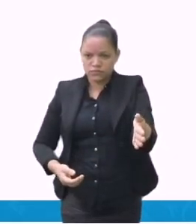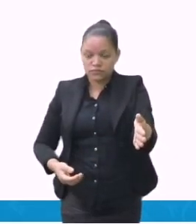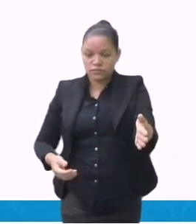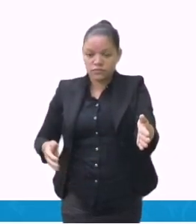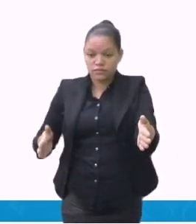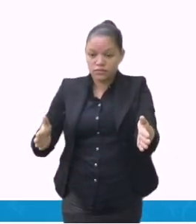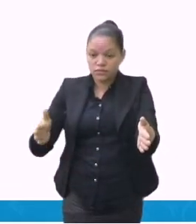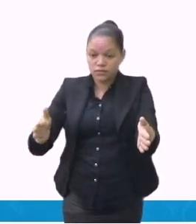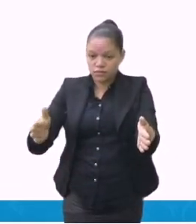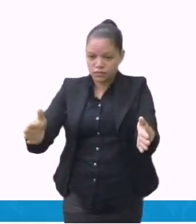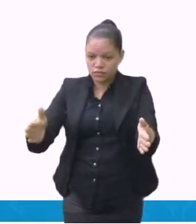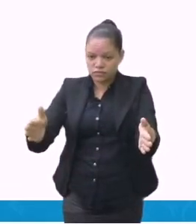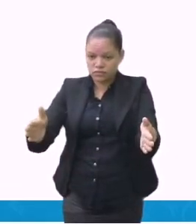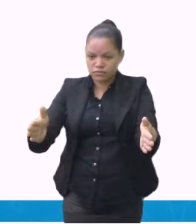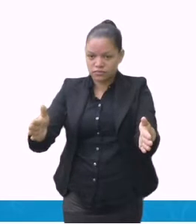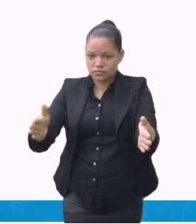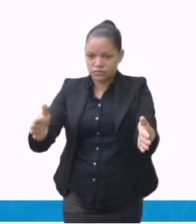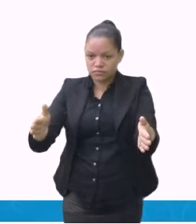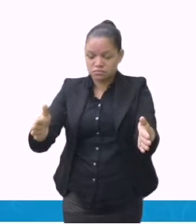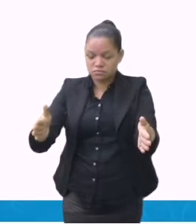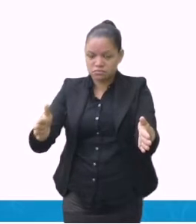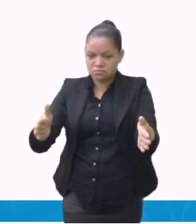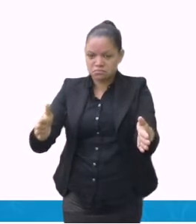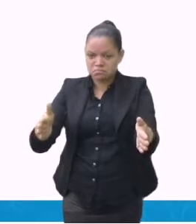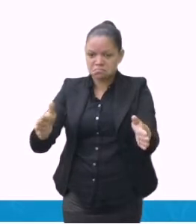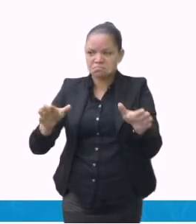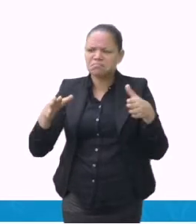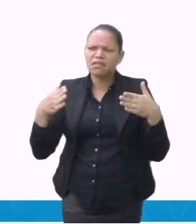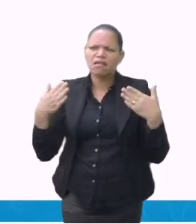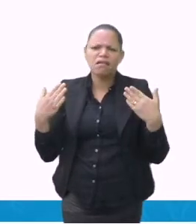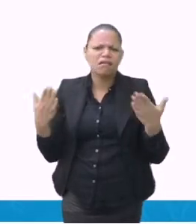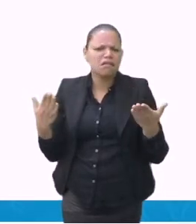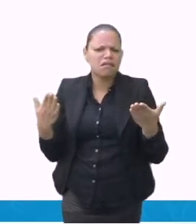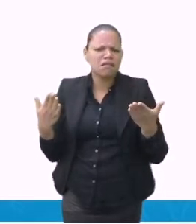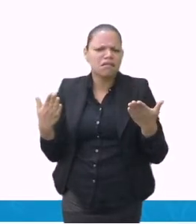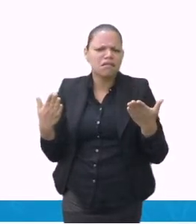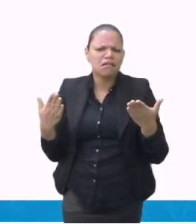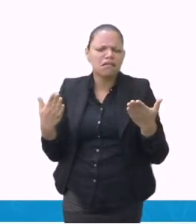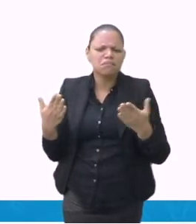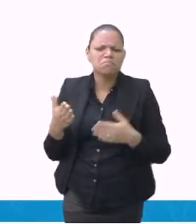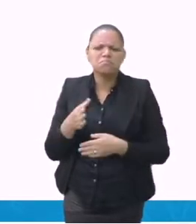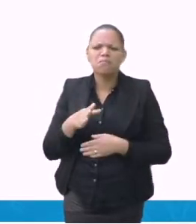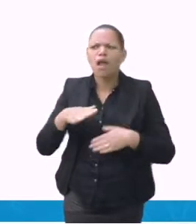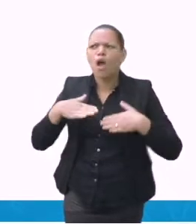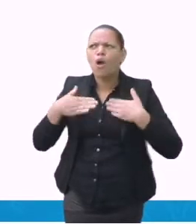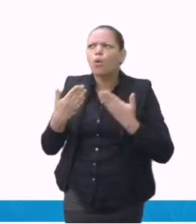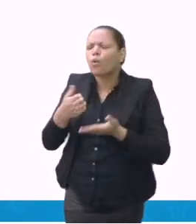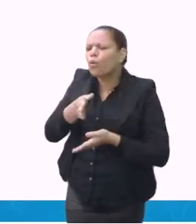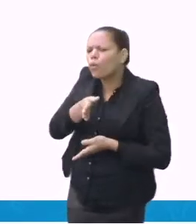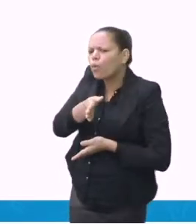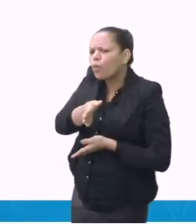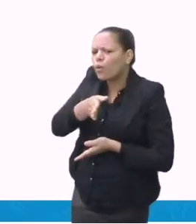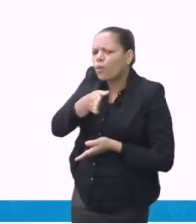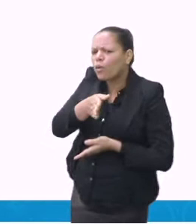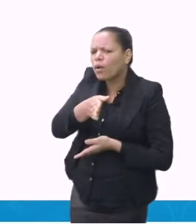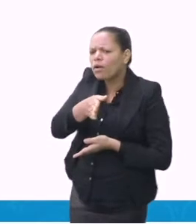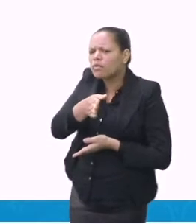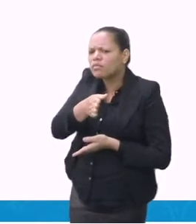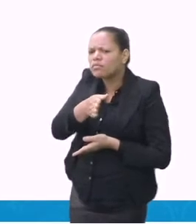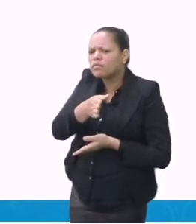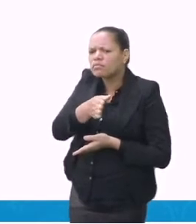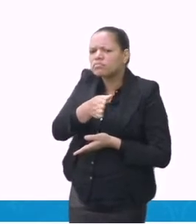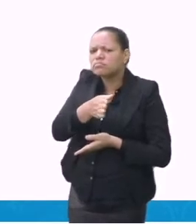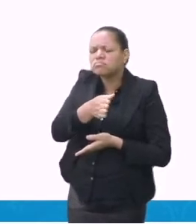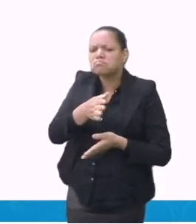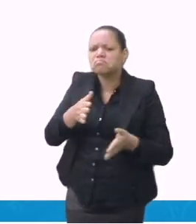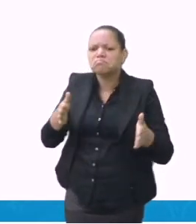4 está levemente inclinada. Se nós continuarmos andando aqui, olha, em algum